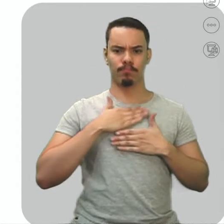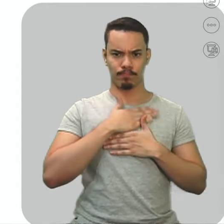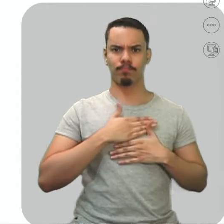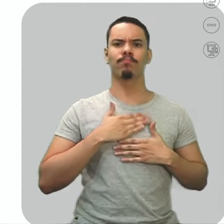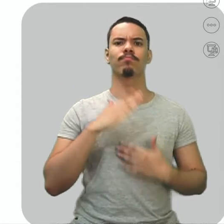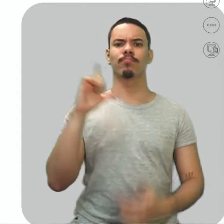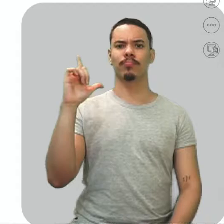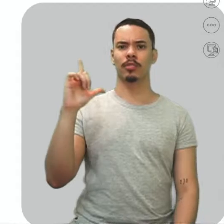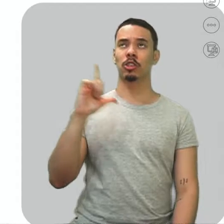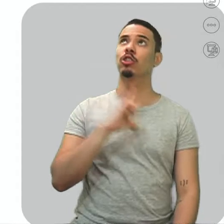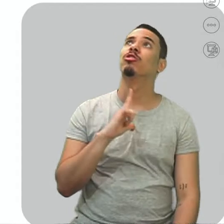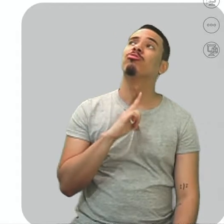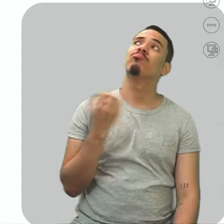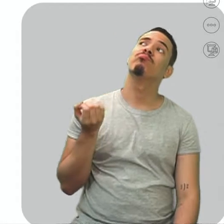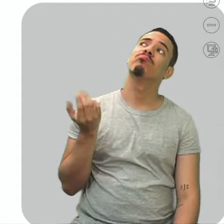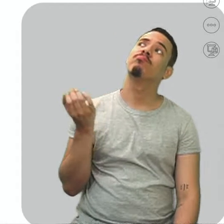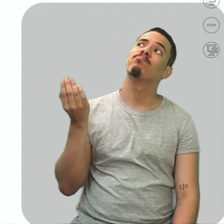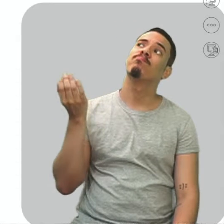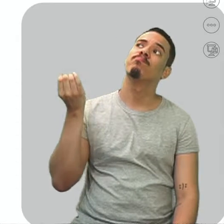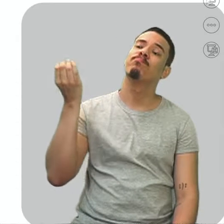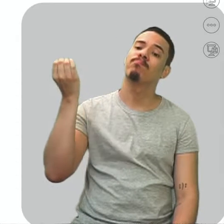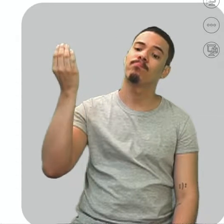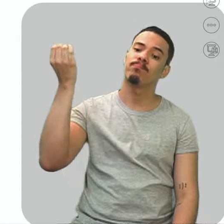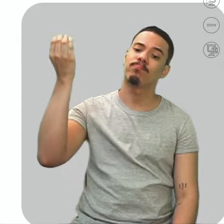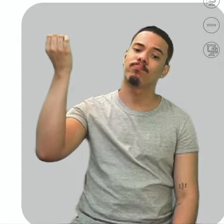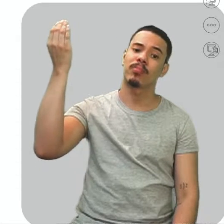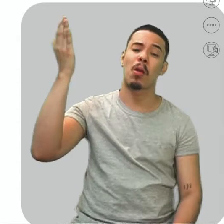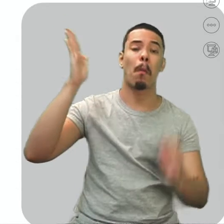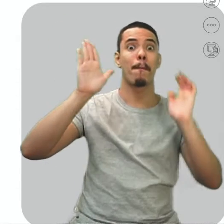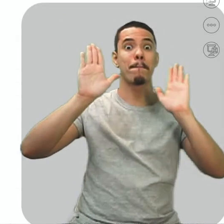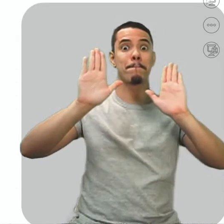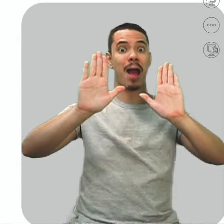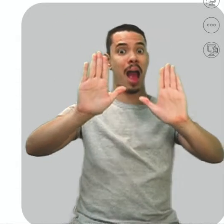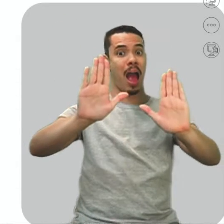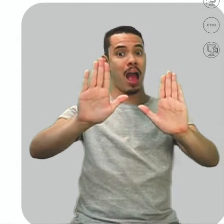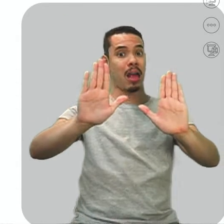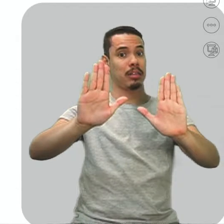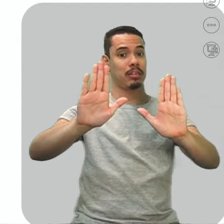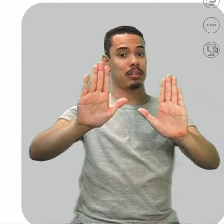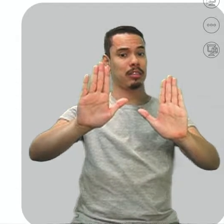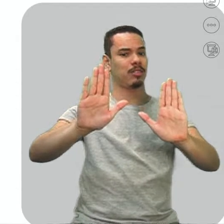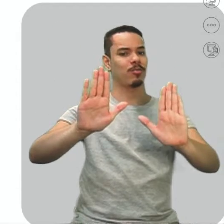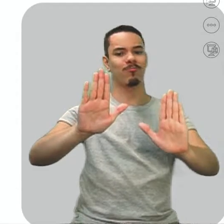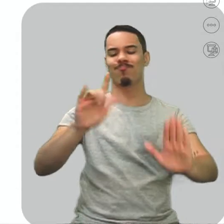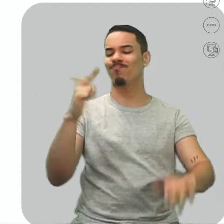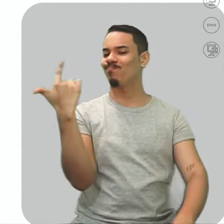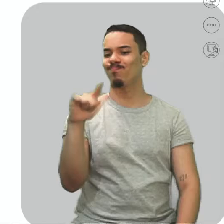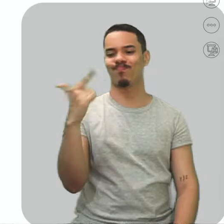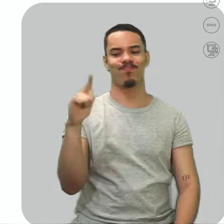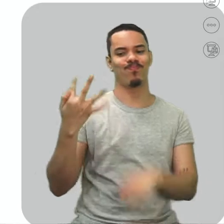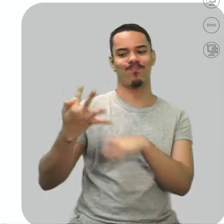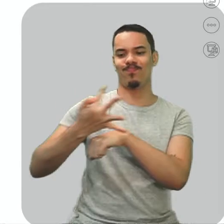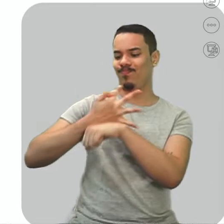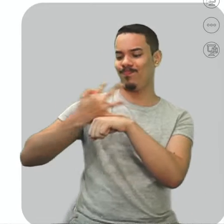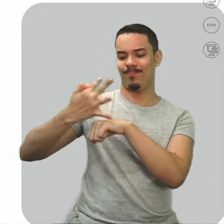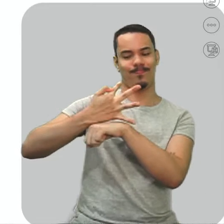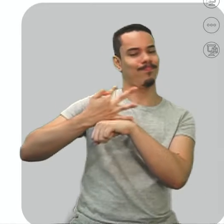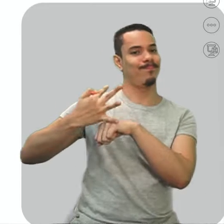gostaria de ter viajado mas thives